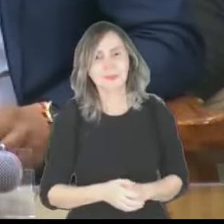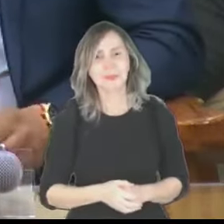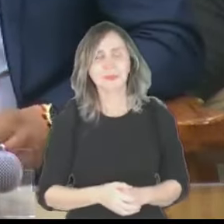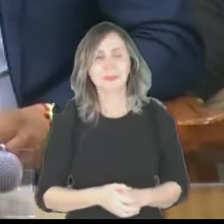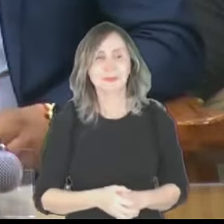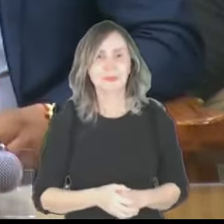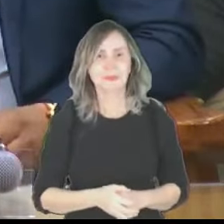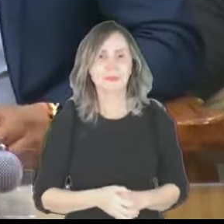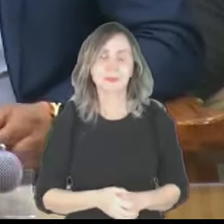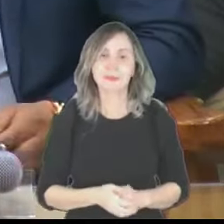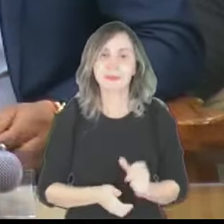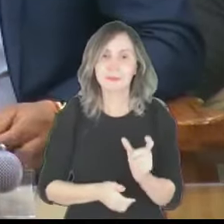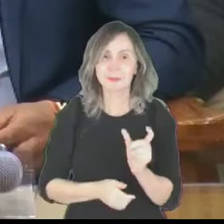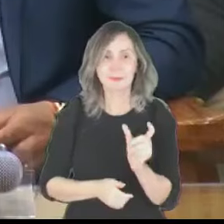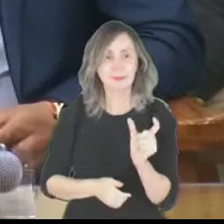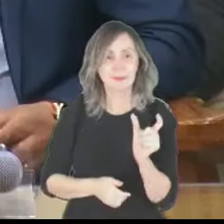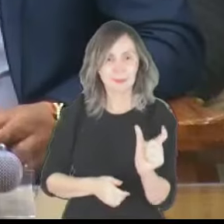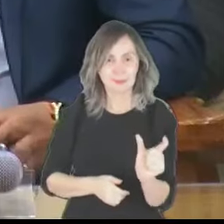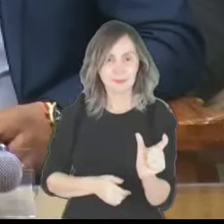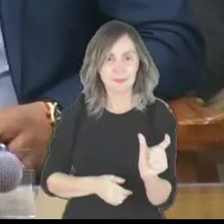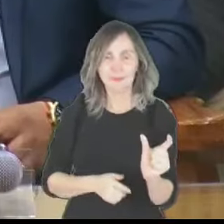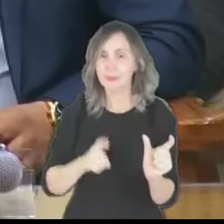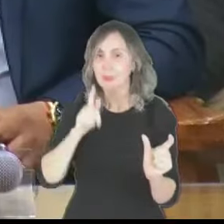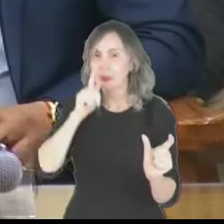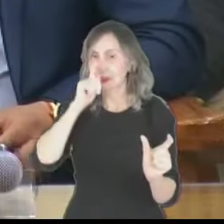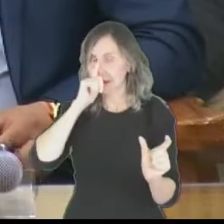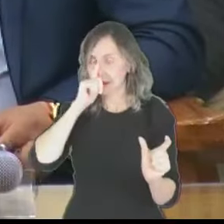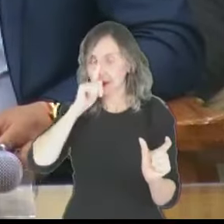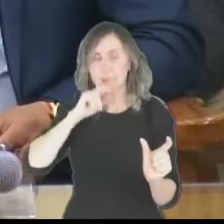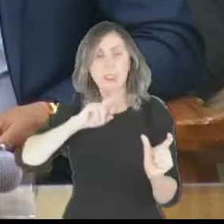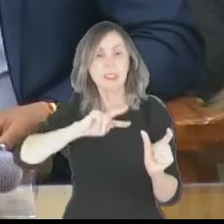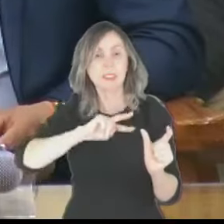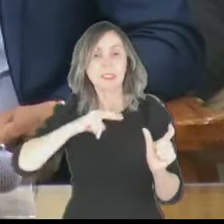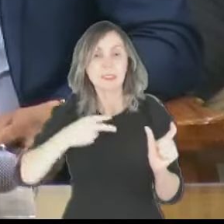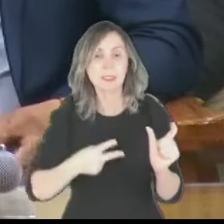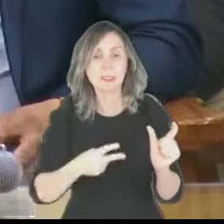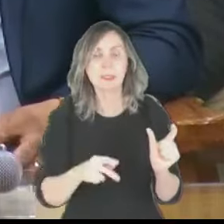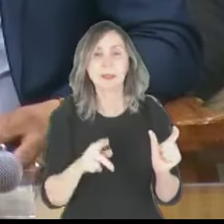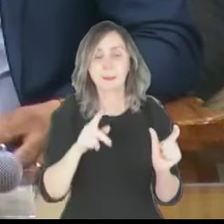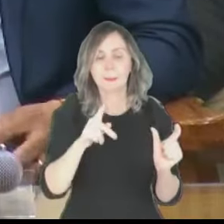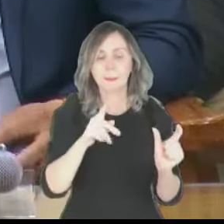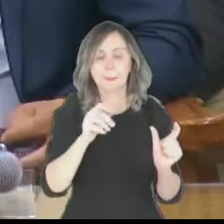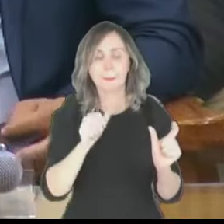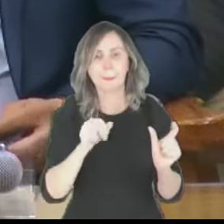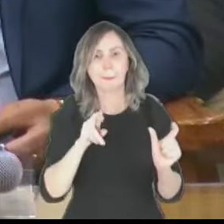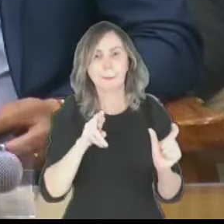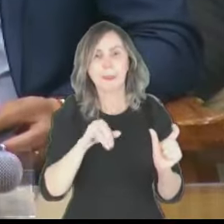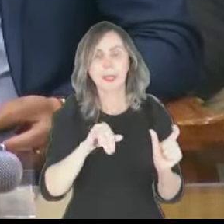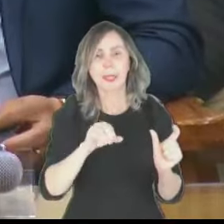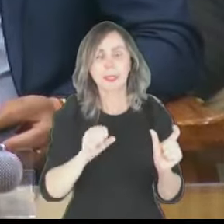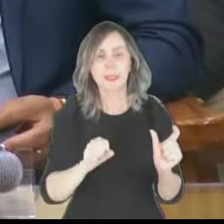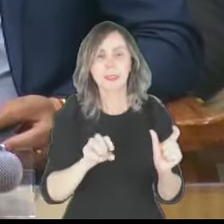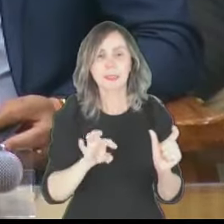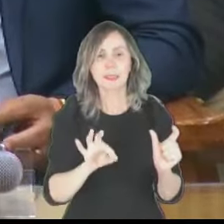E essa palavra, no grego, ela é paristeme, pode ser também, ou seja,